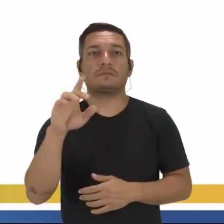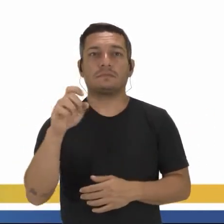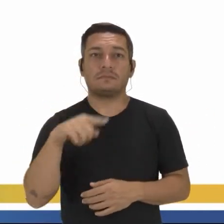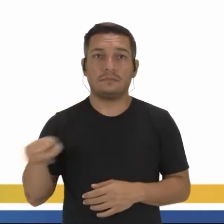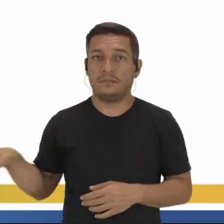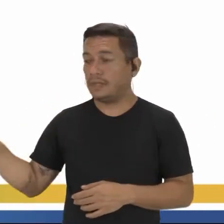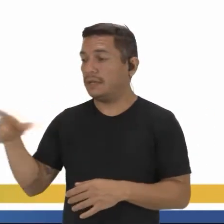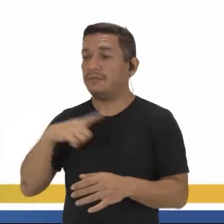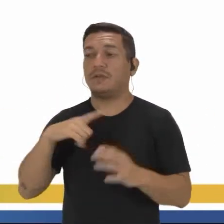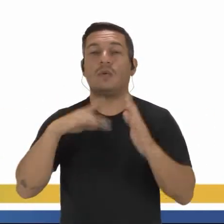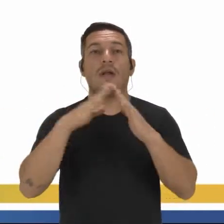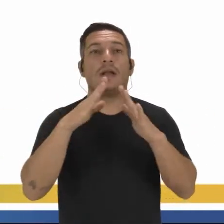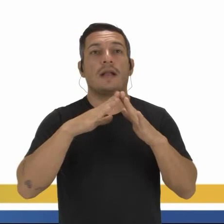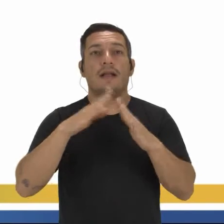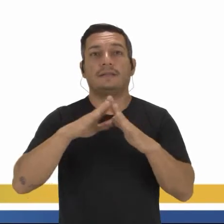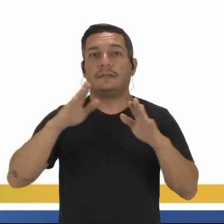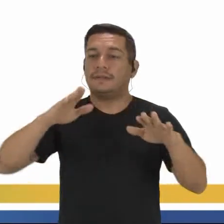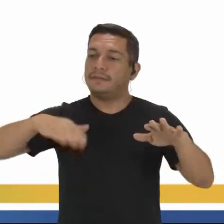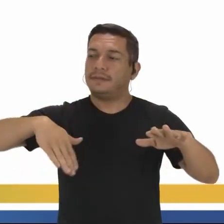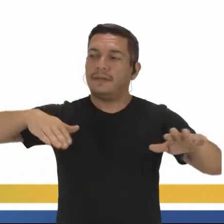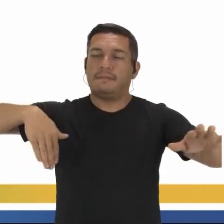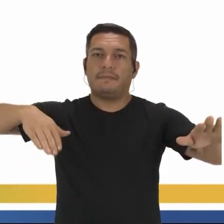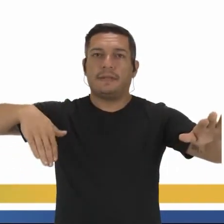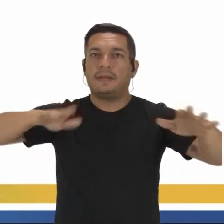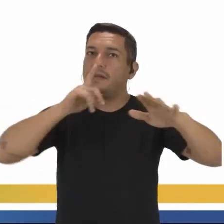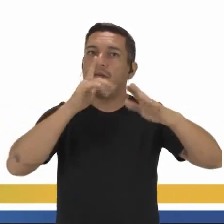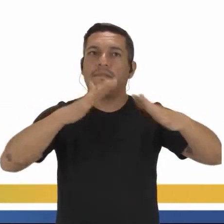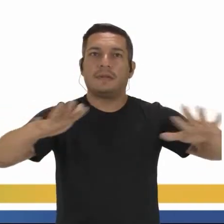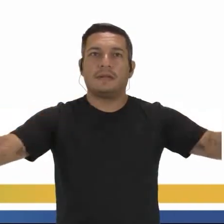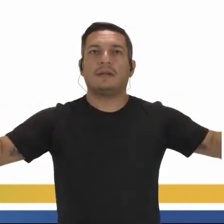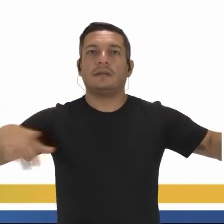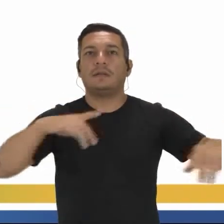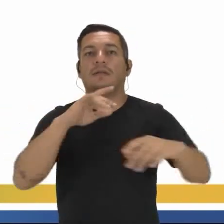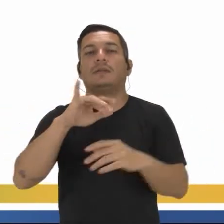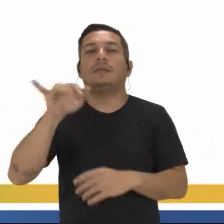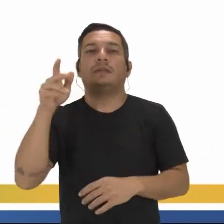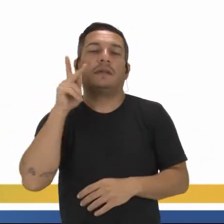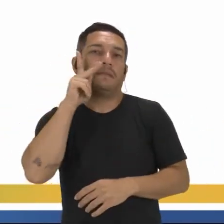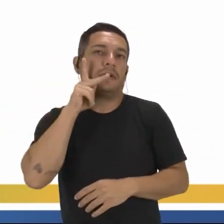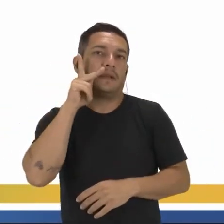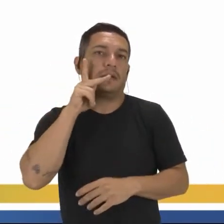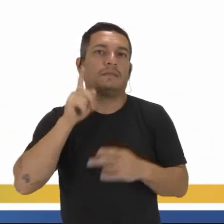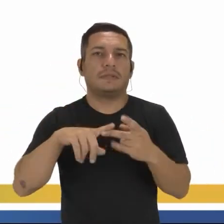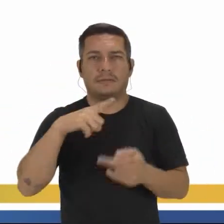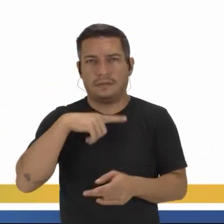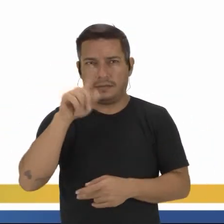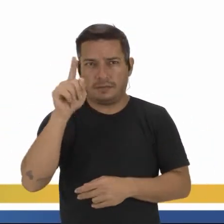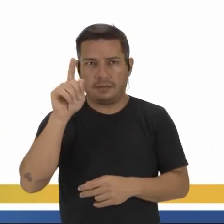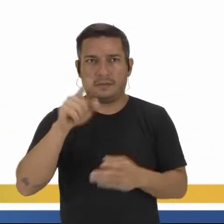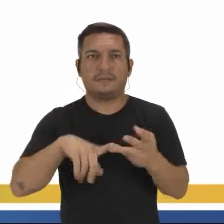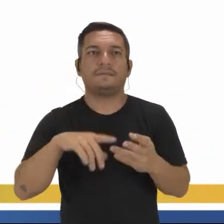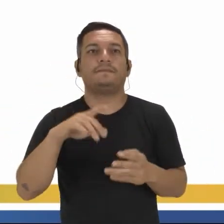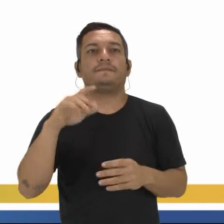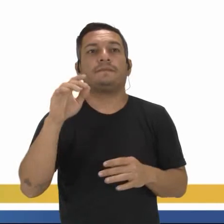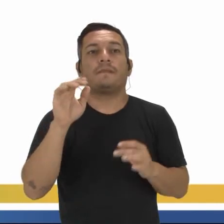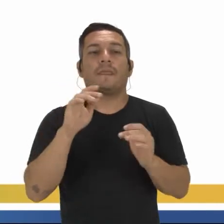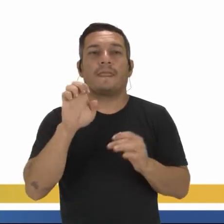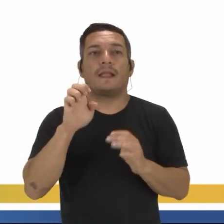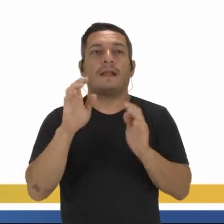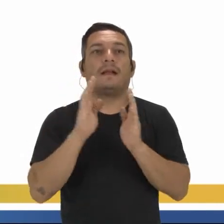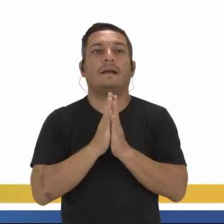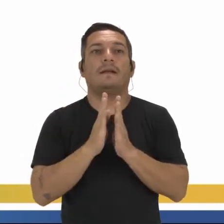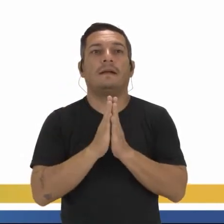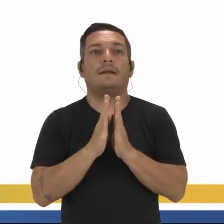uma casa na praia, em João Pessoa. Tem. É acentuado? Letra E. Ana está rezando